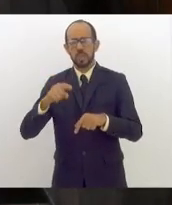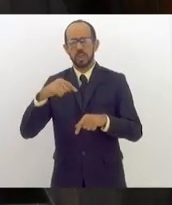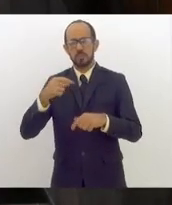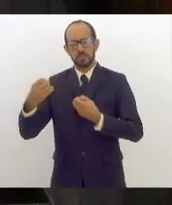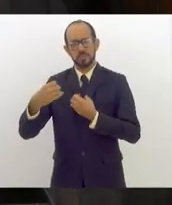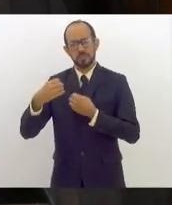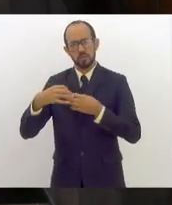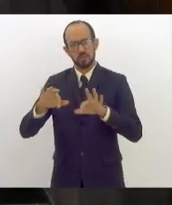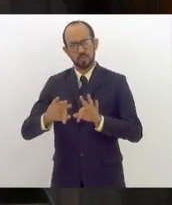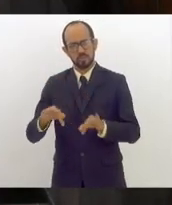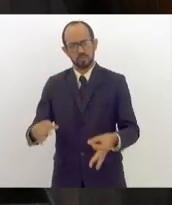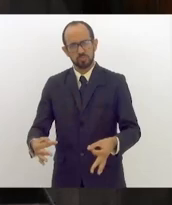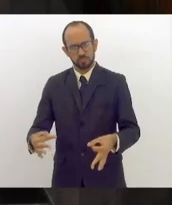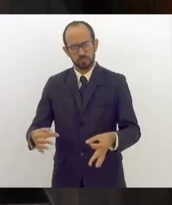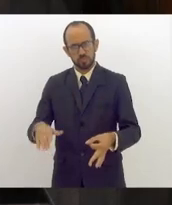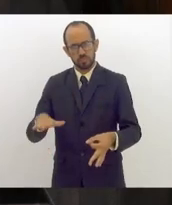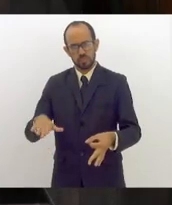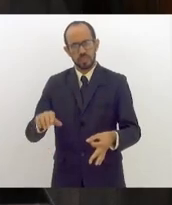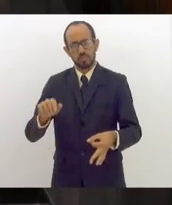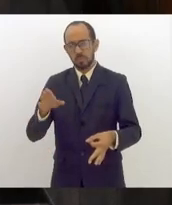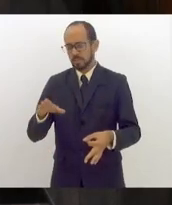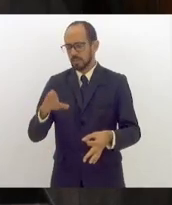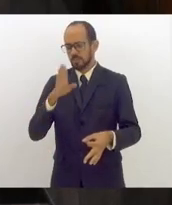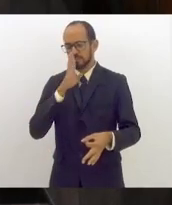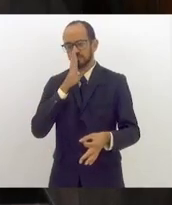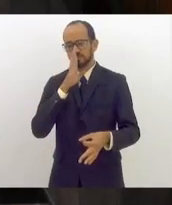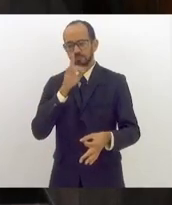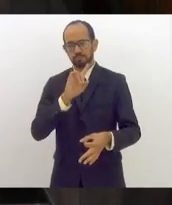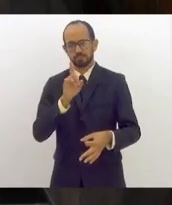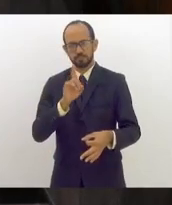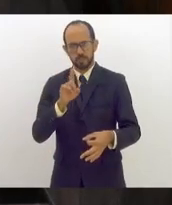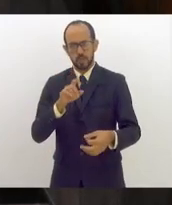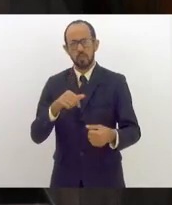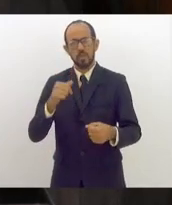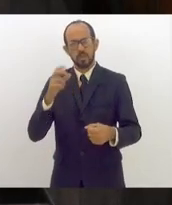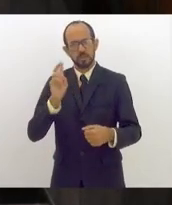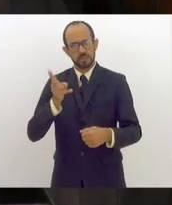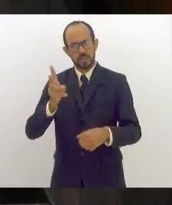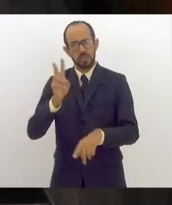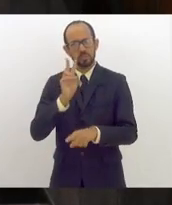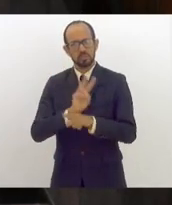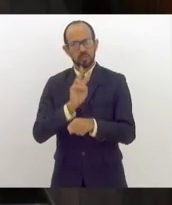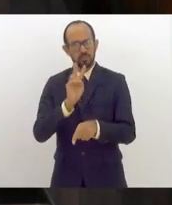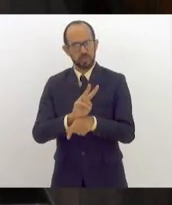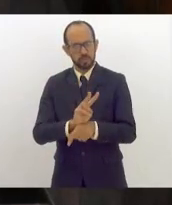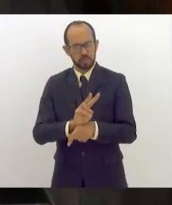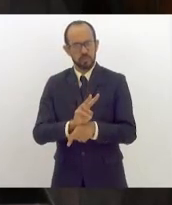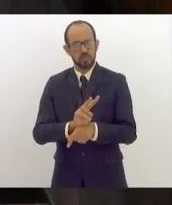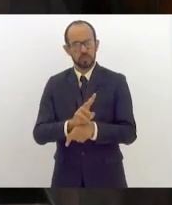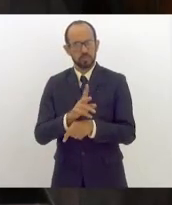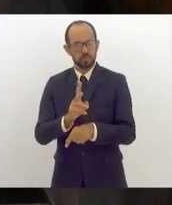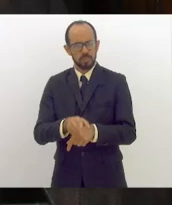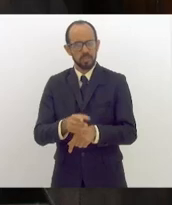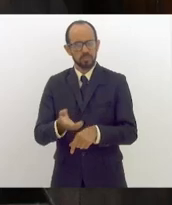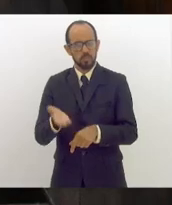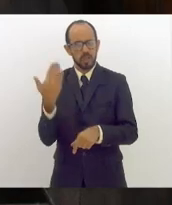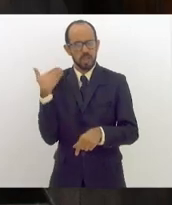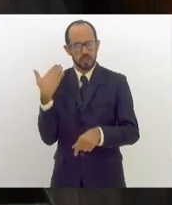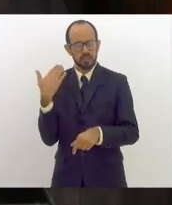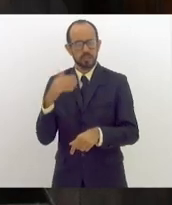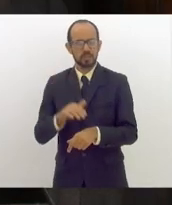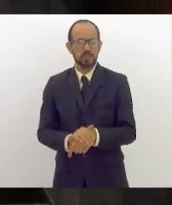humilde sem ser subserviente presidente Luciano Bandeira sempre nos defendeu desde quando era presidente da Comissão de prerrogativa mas nunca foi arrogante